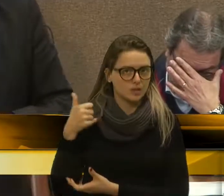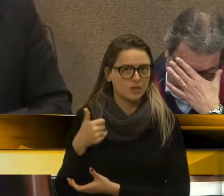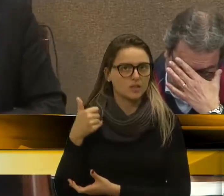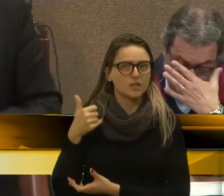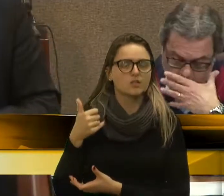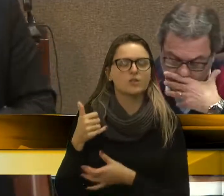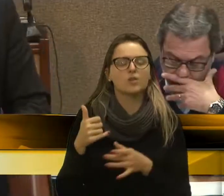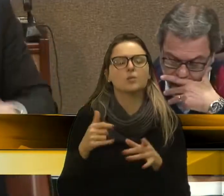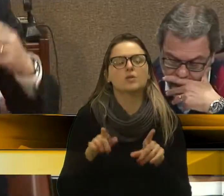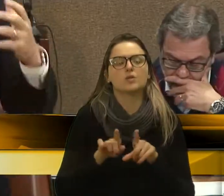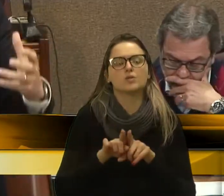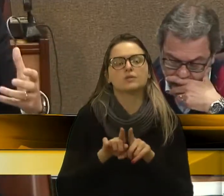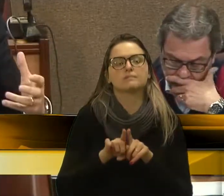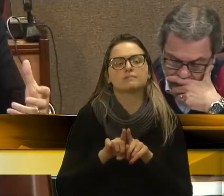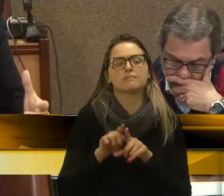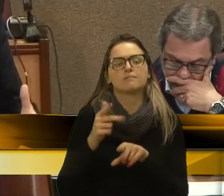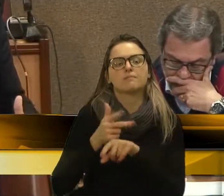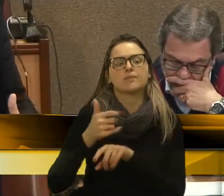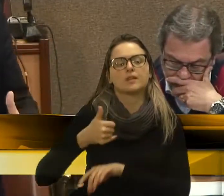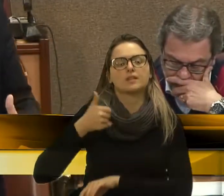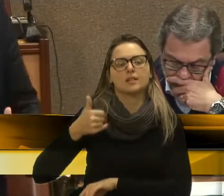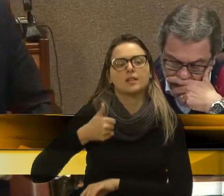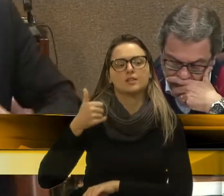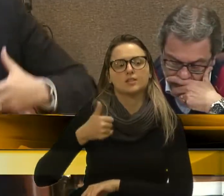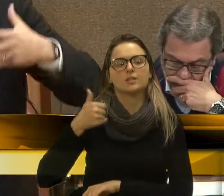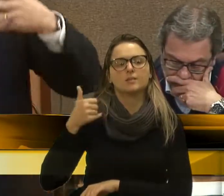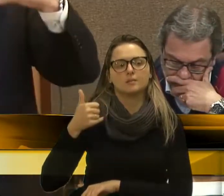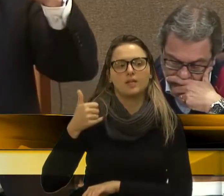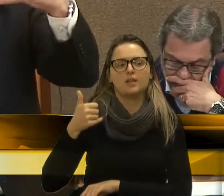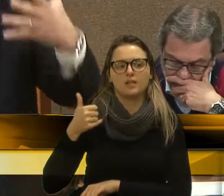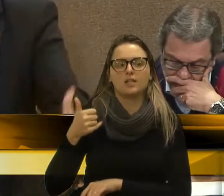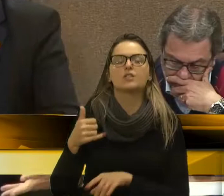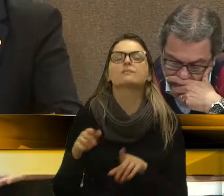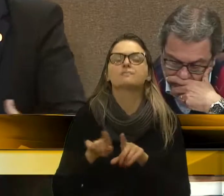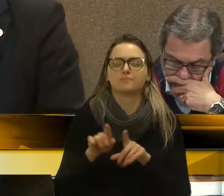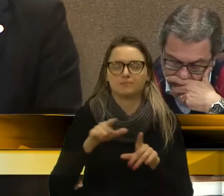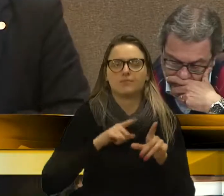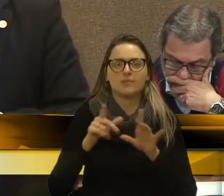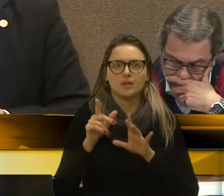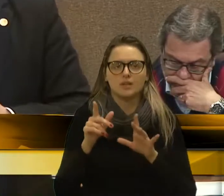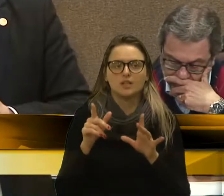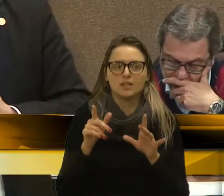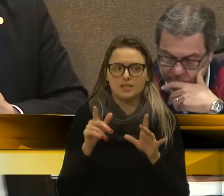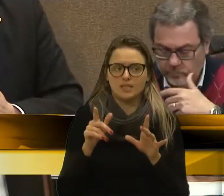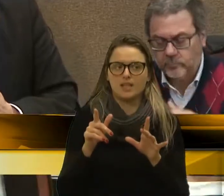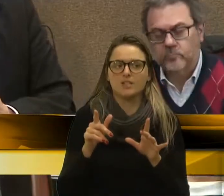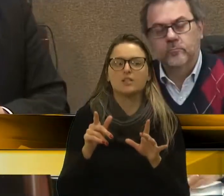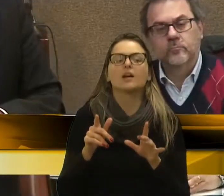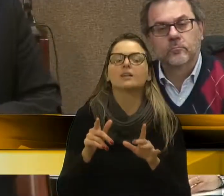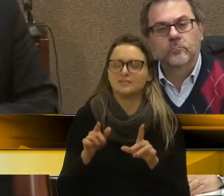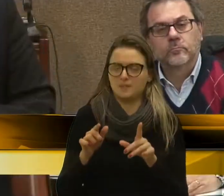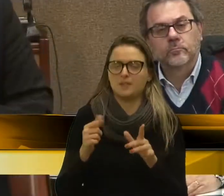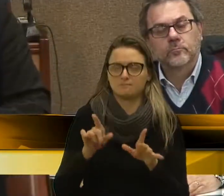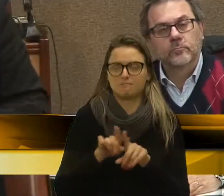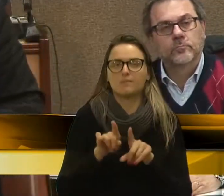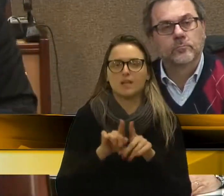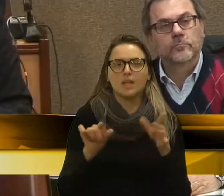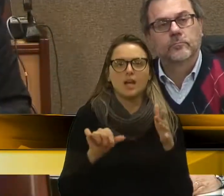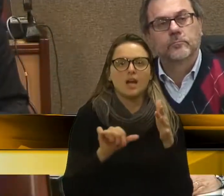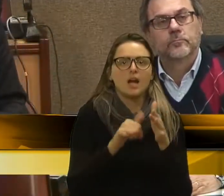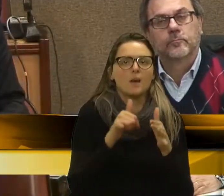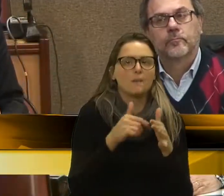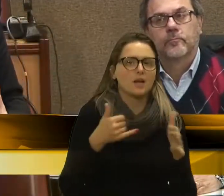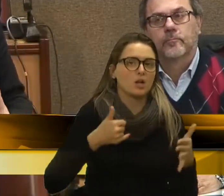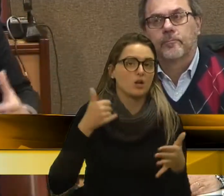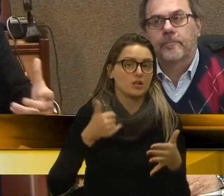terceira idade, desenvolver principalmente uma cultura de respeito à melhor idade. E